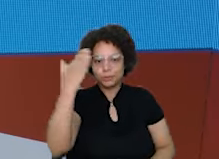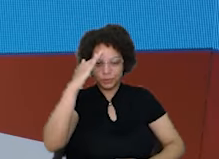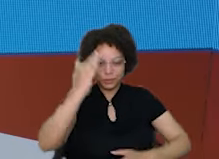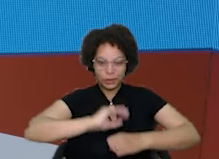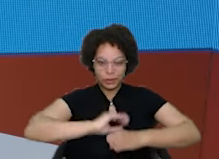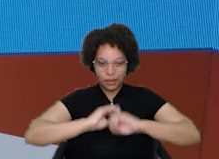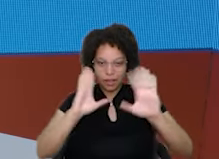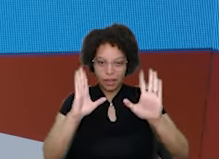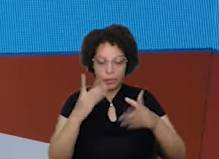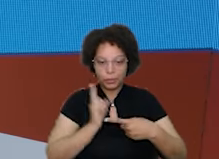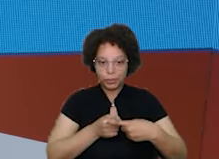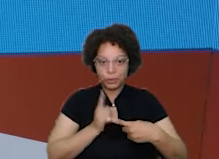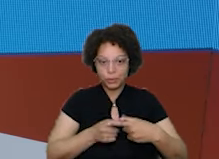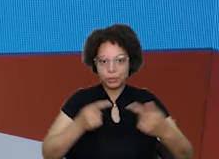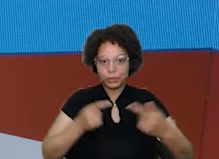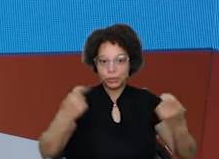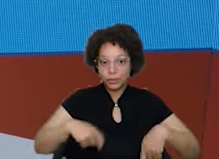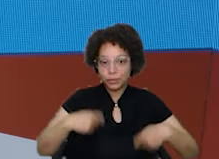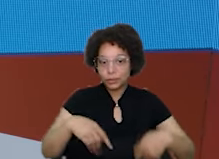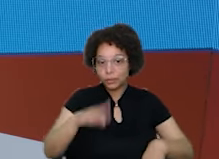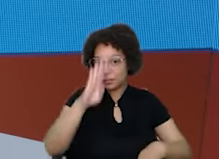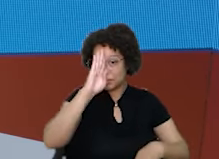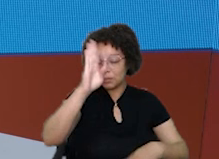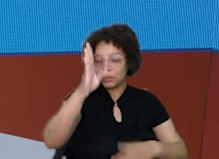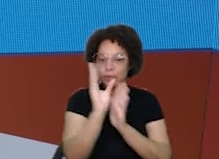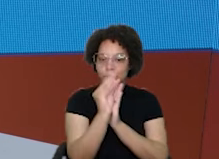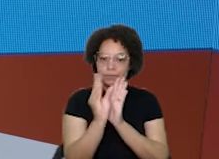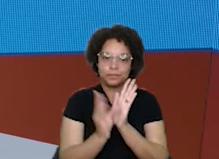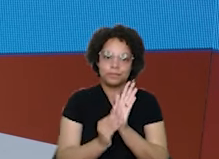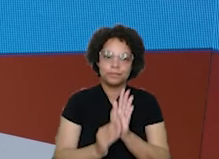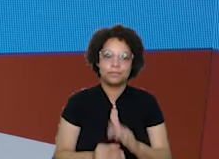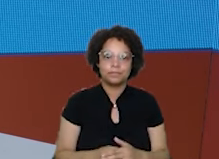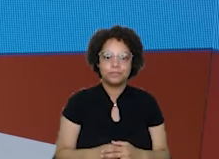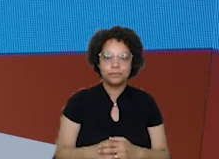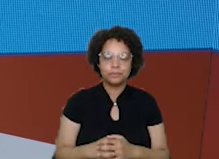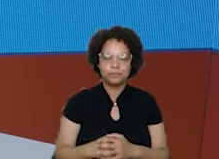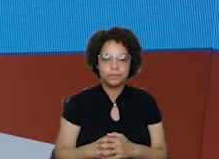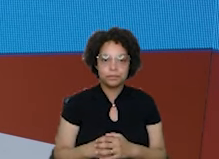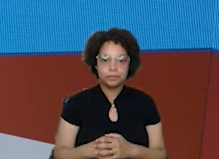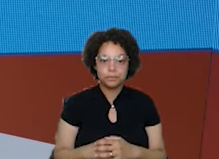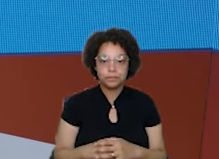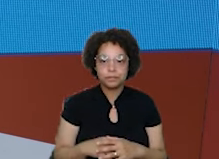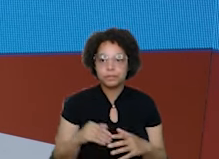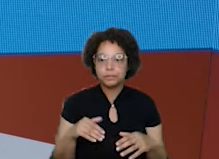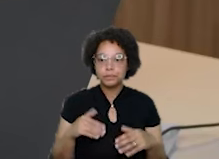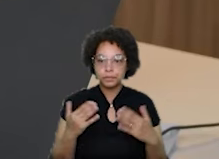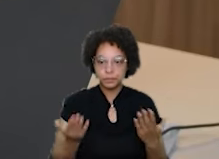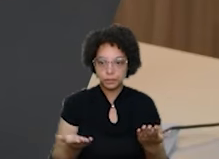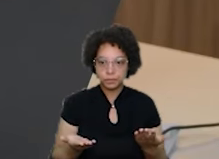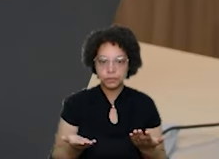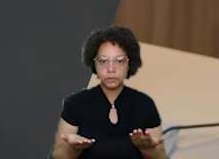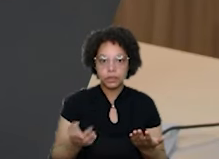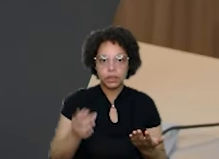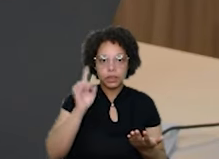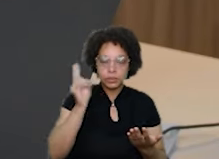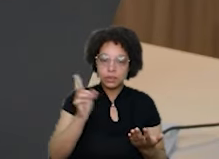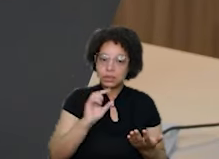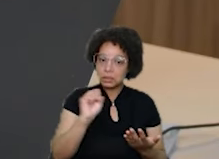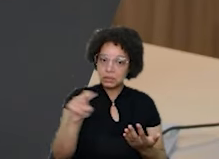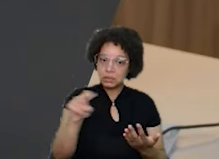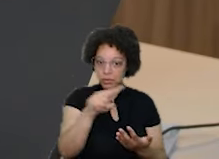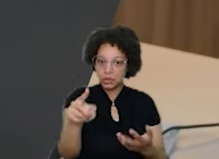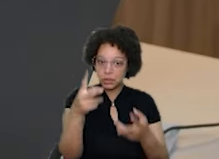precisa ser uma das Essências do nosso conteúdo né E aí eu vou não sei se isso acontece com vocês nos